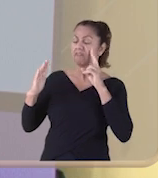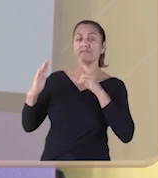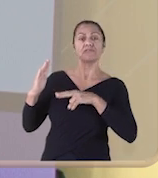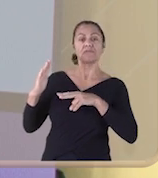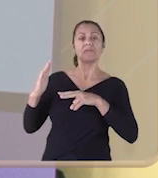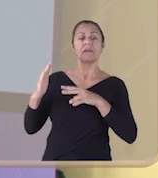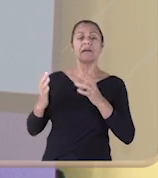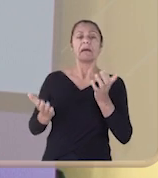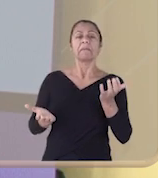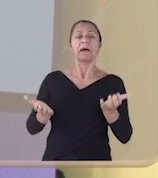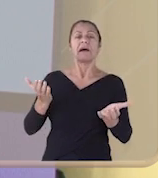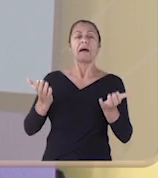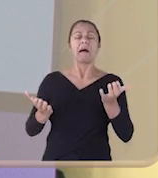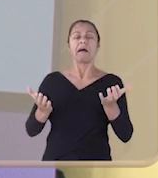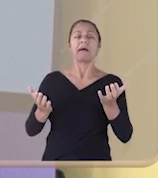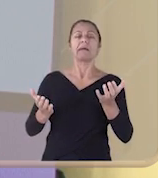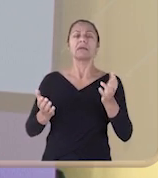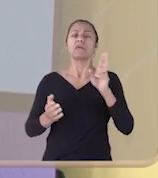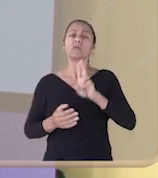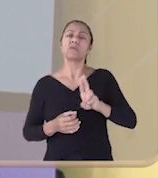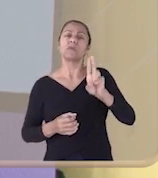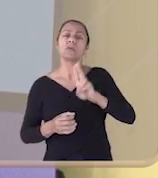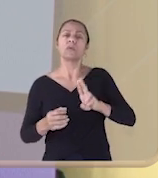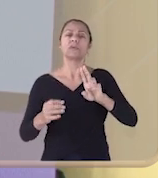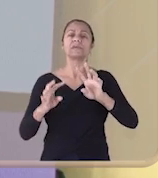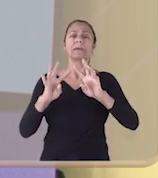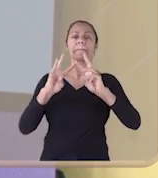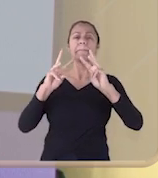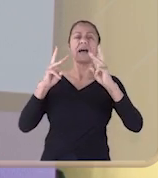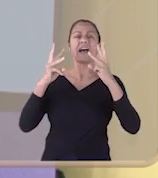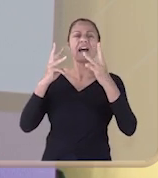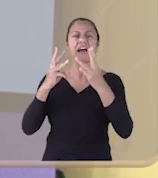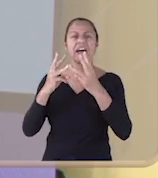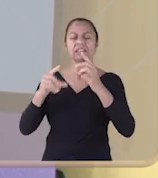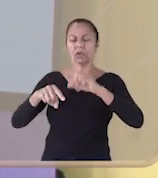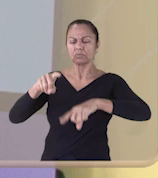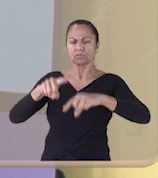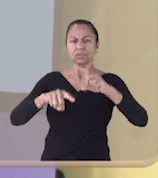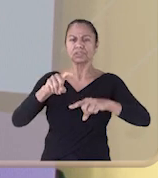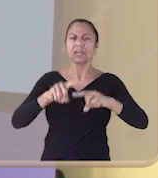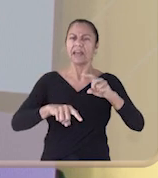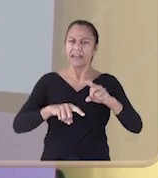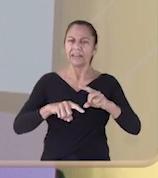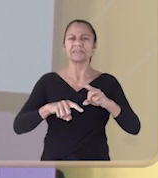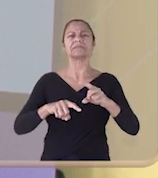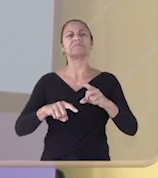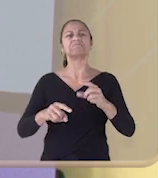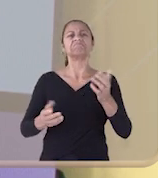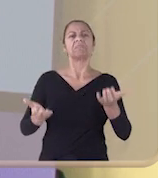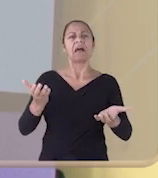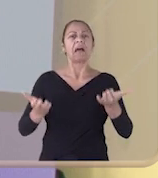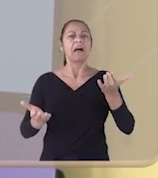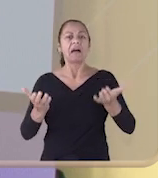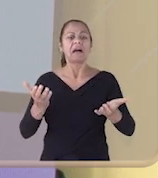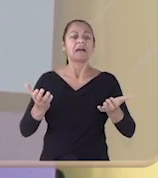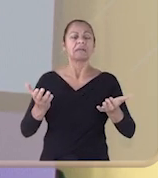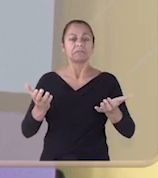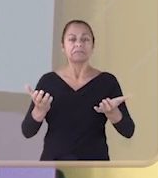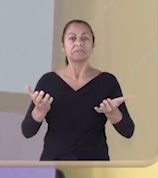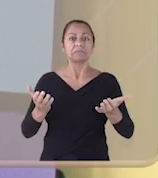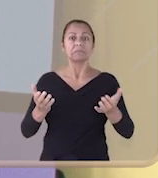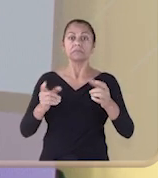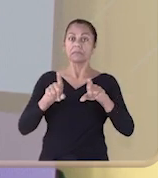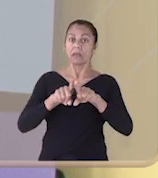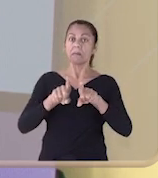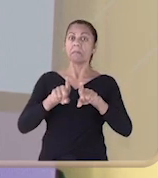que ela serve para medir a massa dos objetos. Fisicamente falando, ela serve para medir a